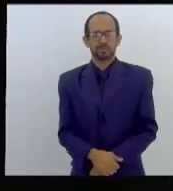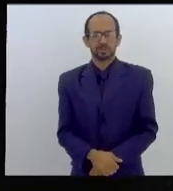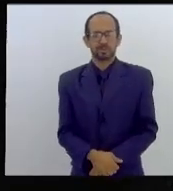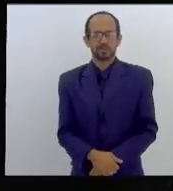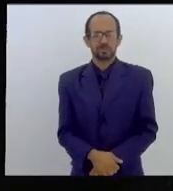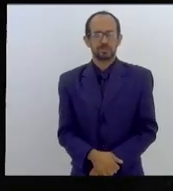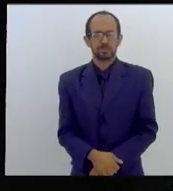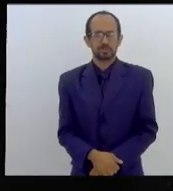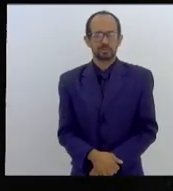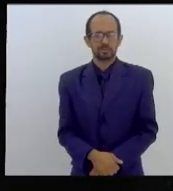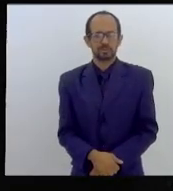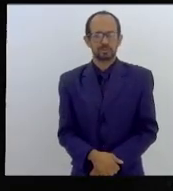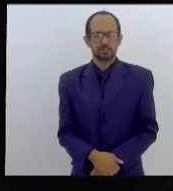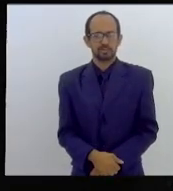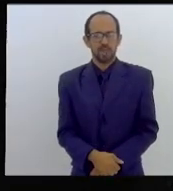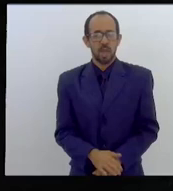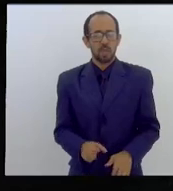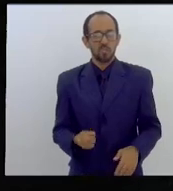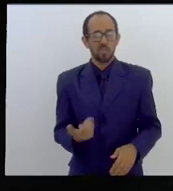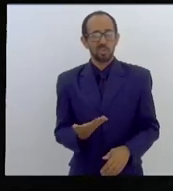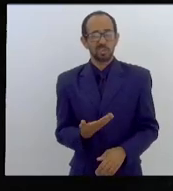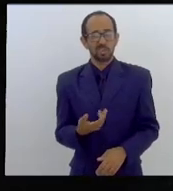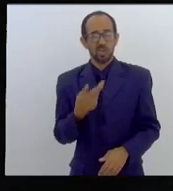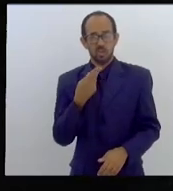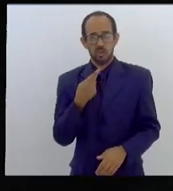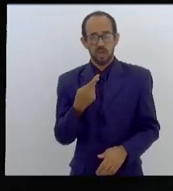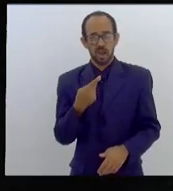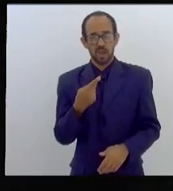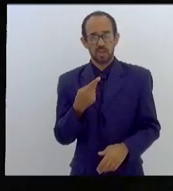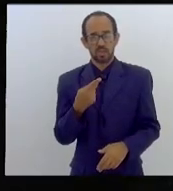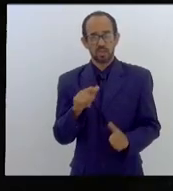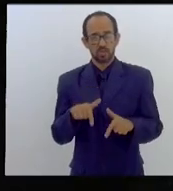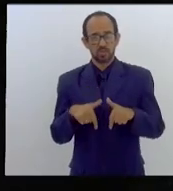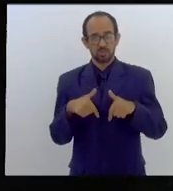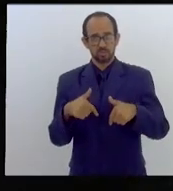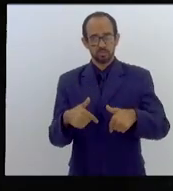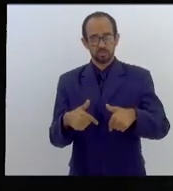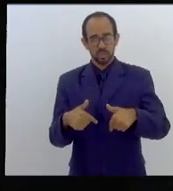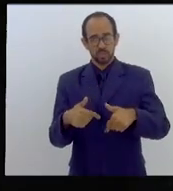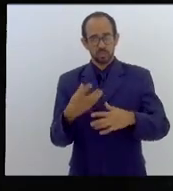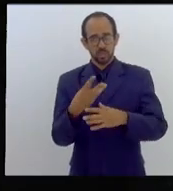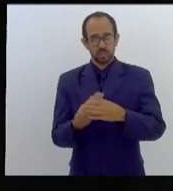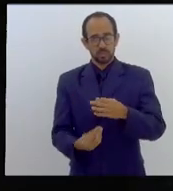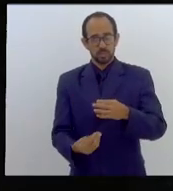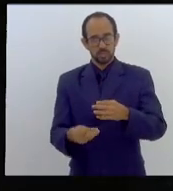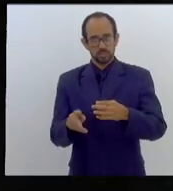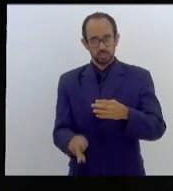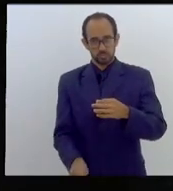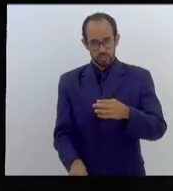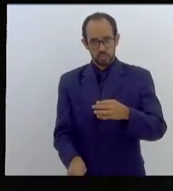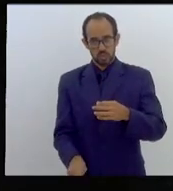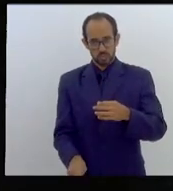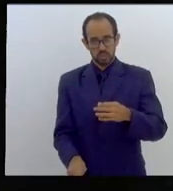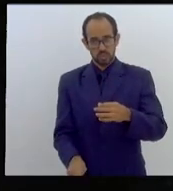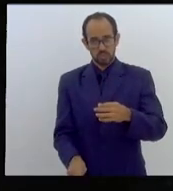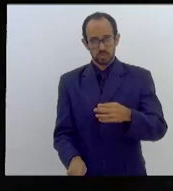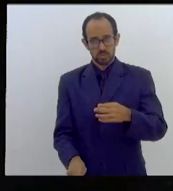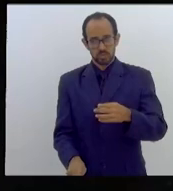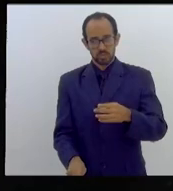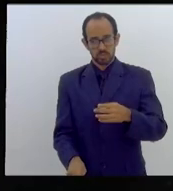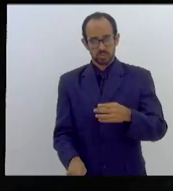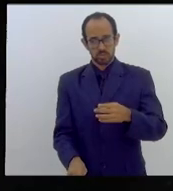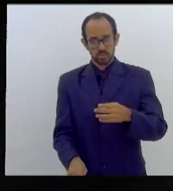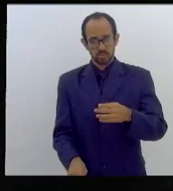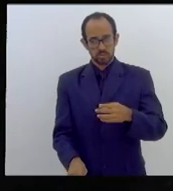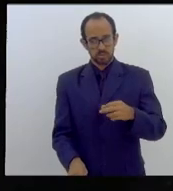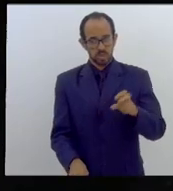vai para a questão do enfrentamento ao desaparecimento das pessoas, e tá aí também a previsão é de